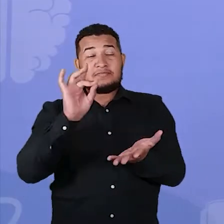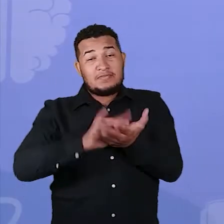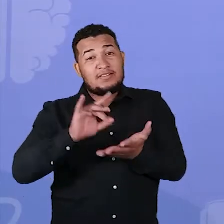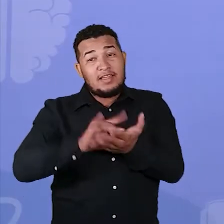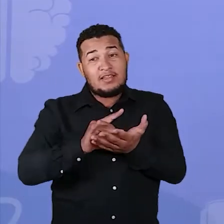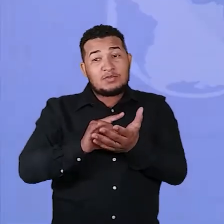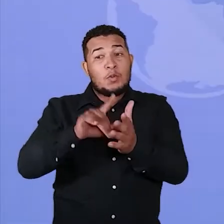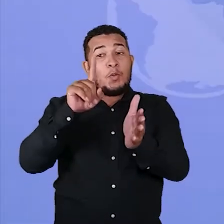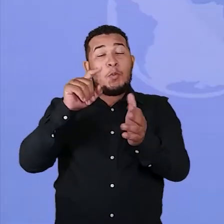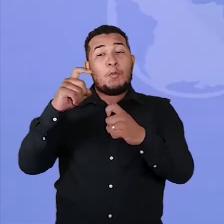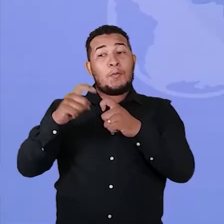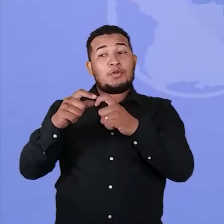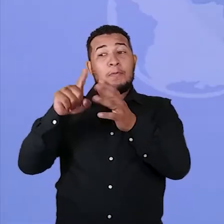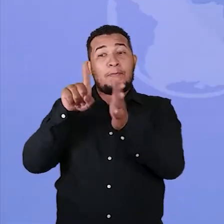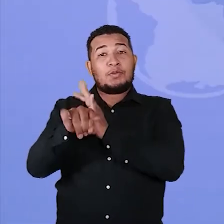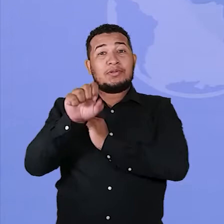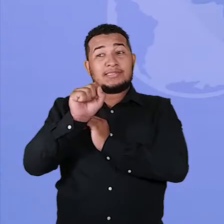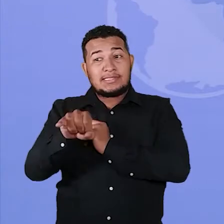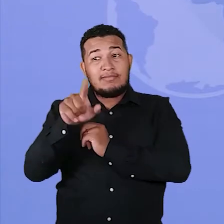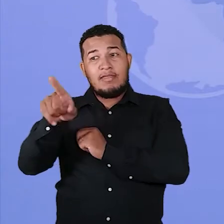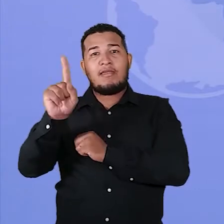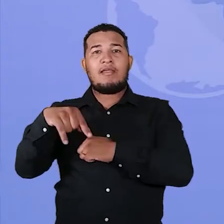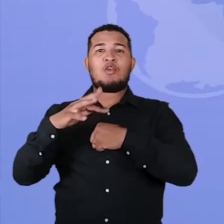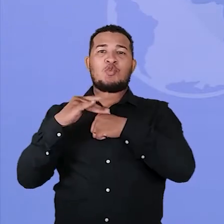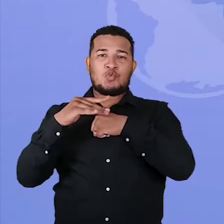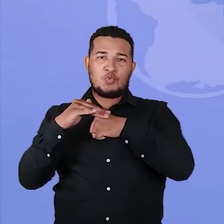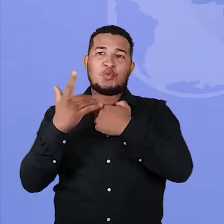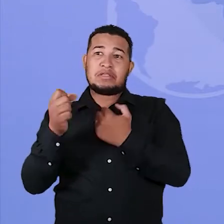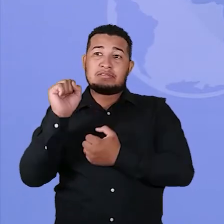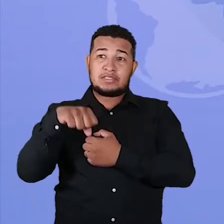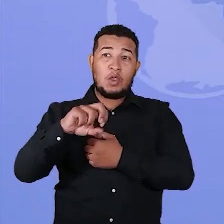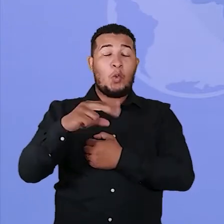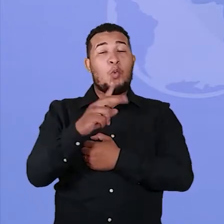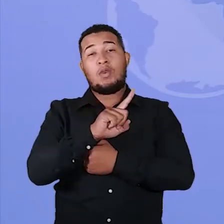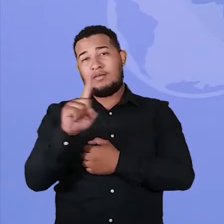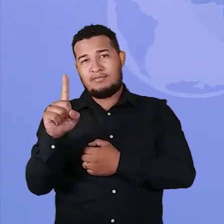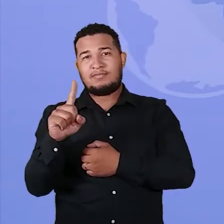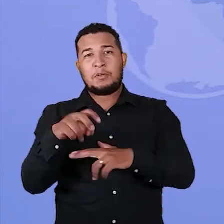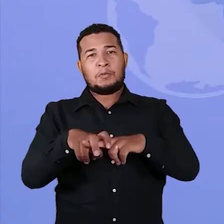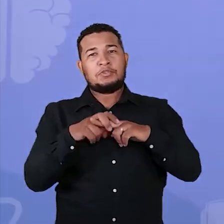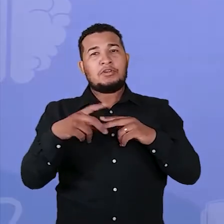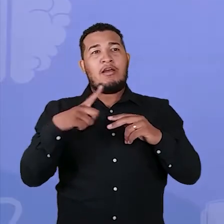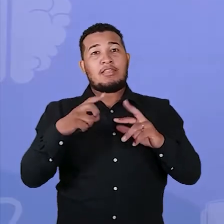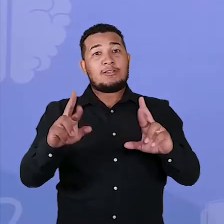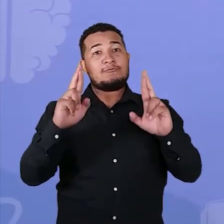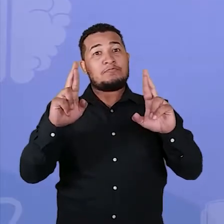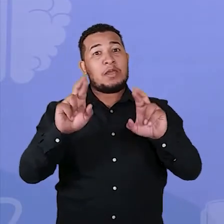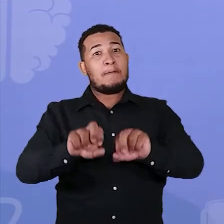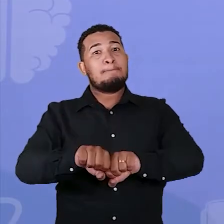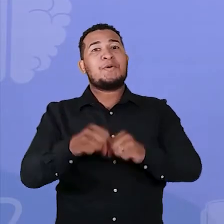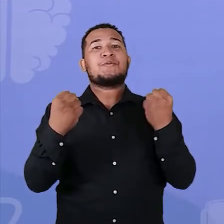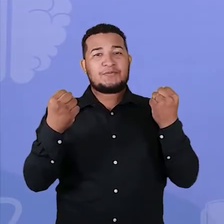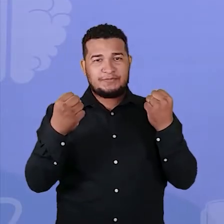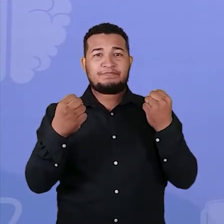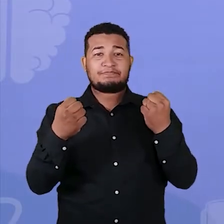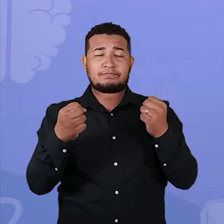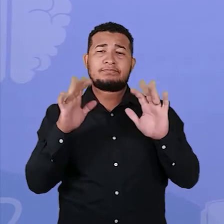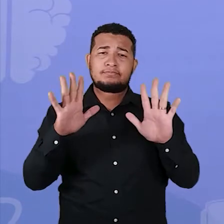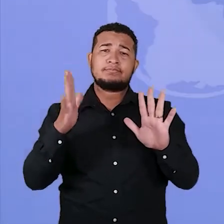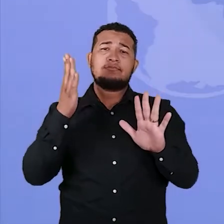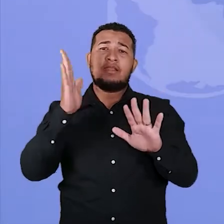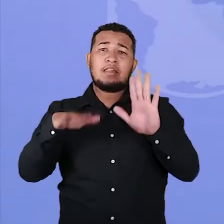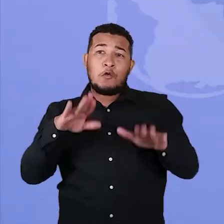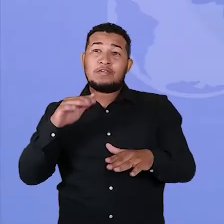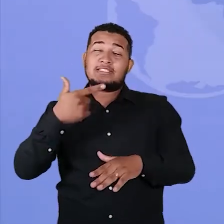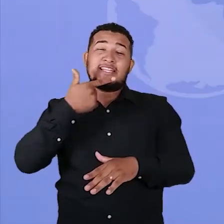na verdade o médico queria perguntar se ele era um paciente clínico ou não. Então houve uma quebra de expectativa,